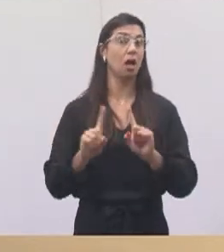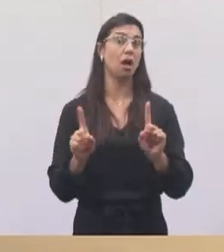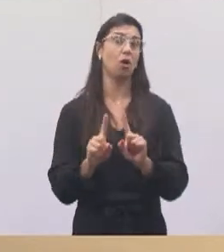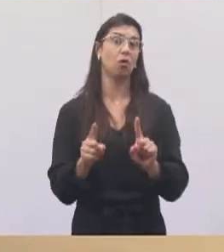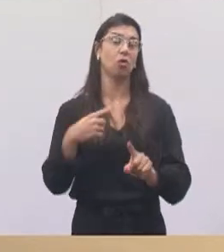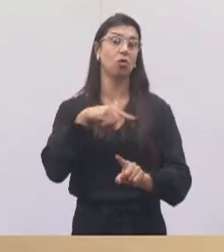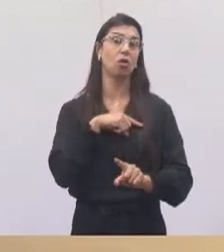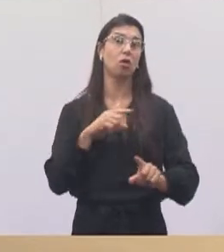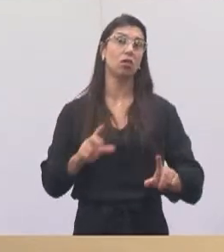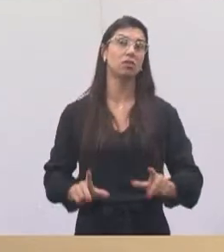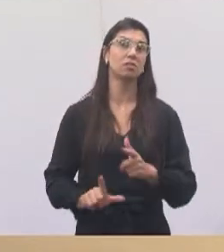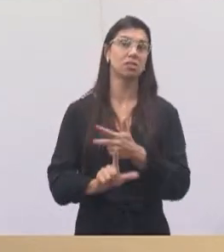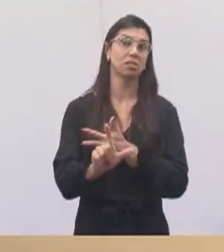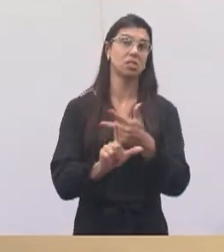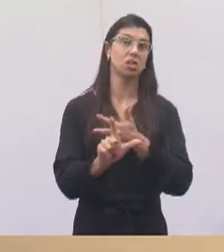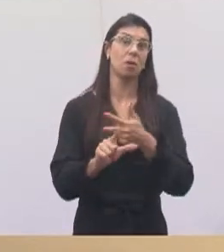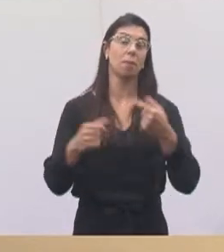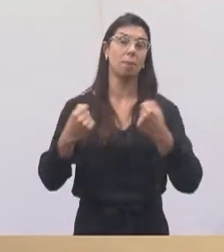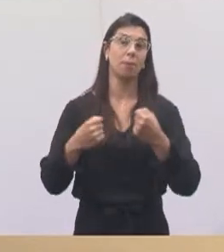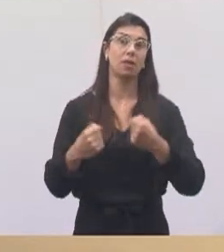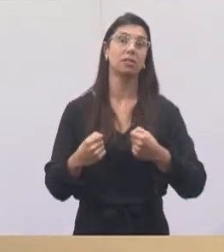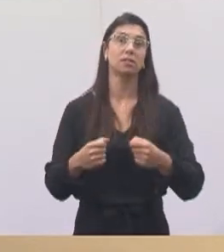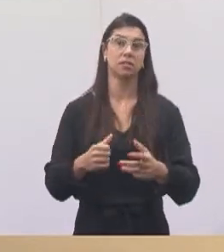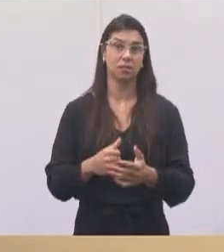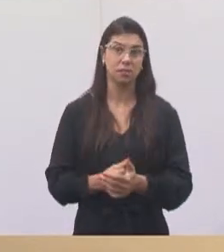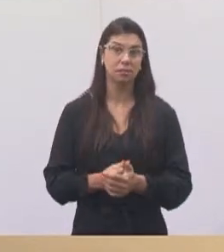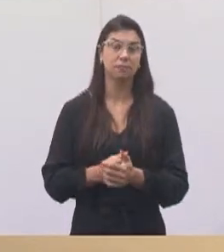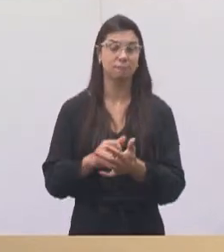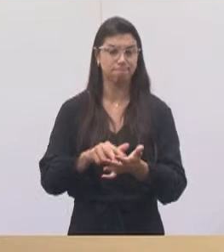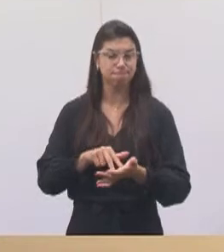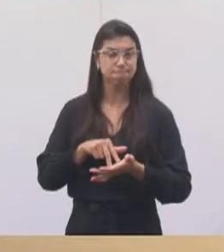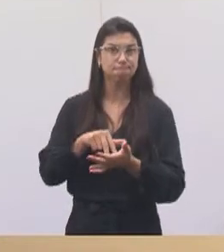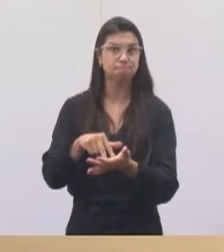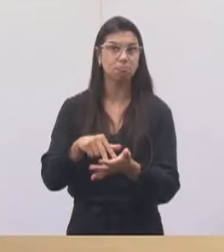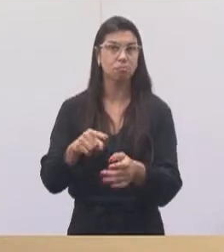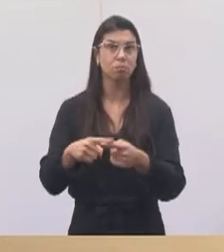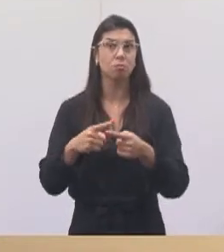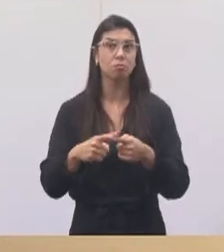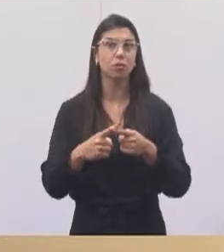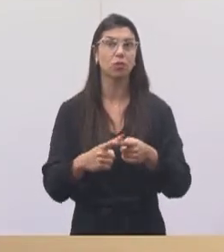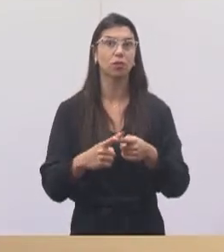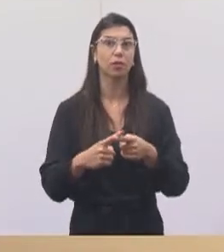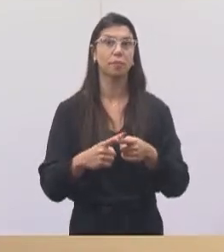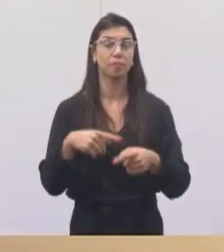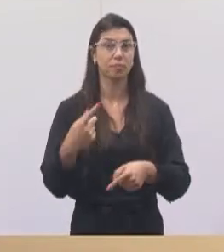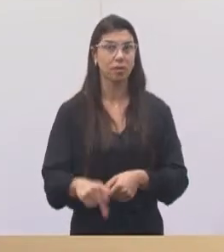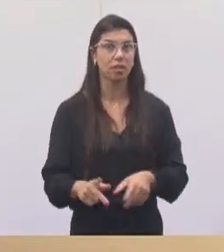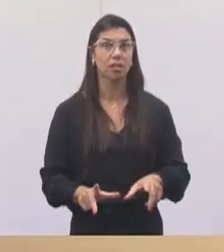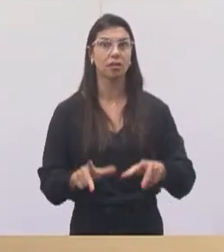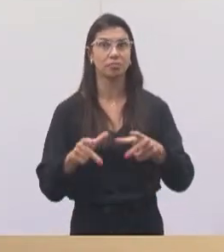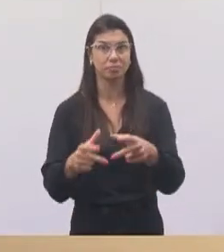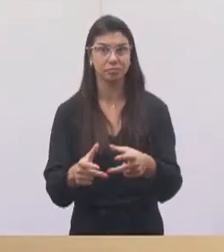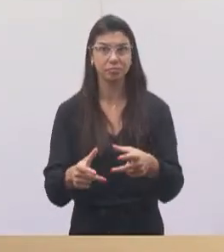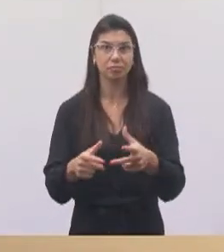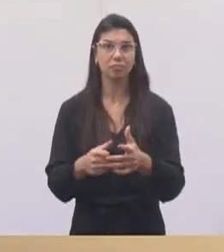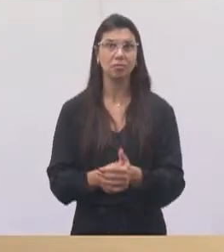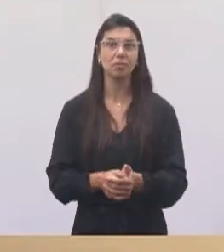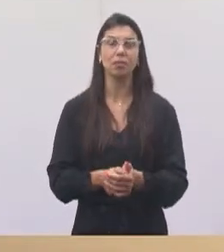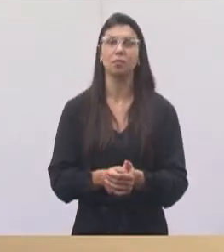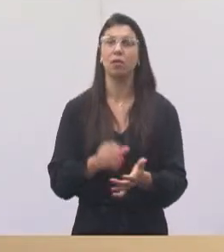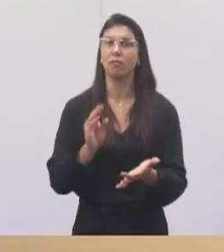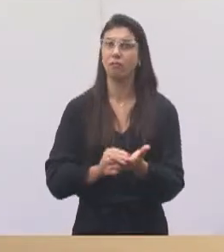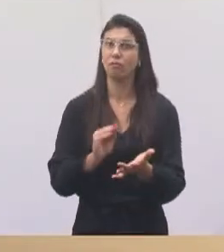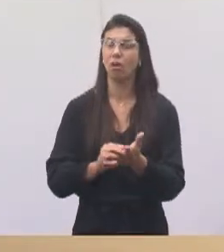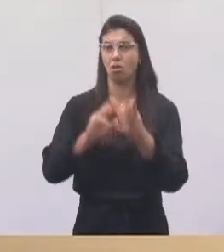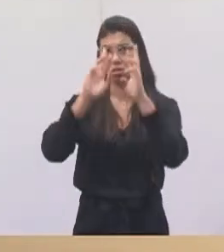dê um grito de independência, porque o cerceamento que essa casa vem sofrendo e a falta de respeito com os